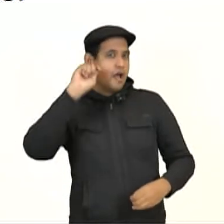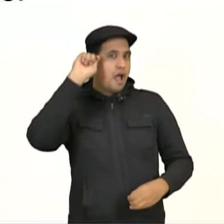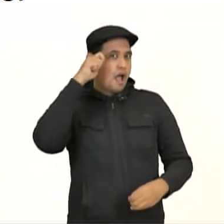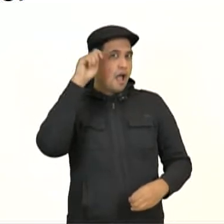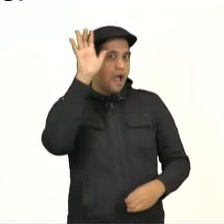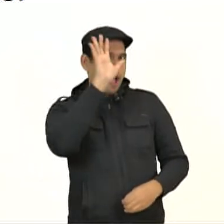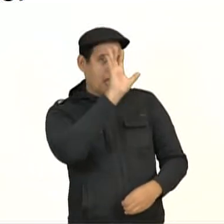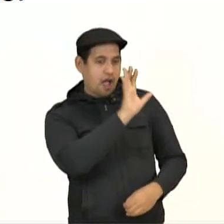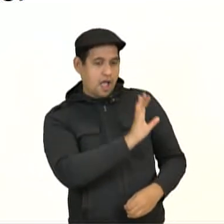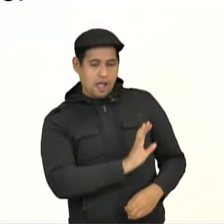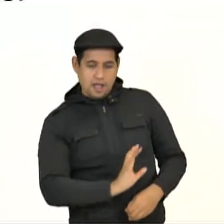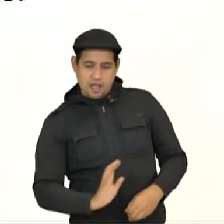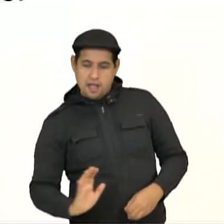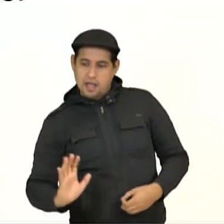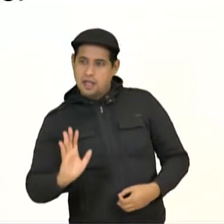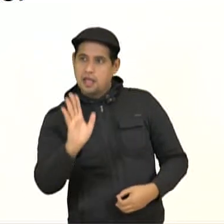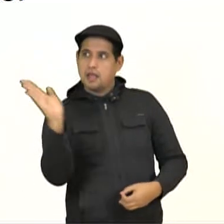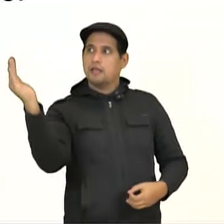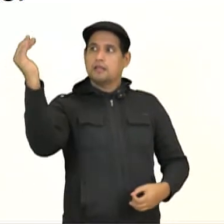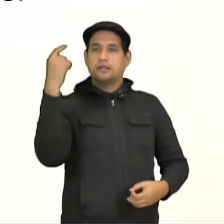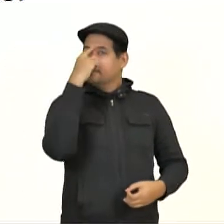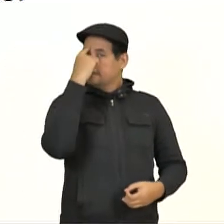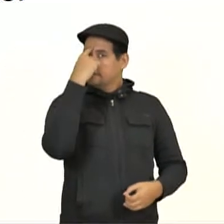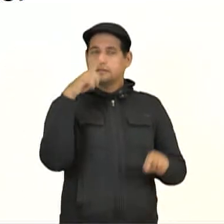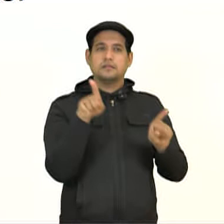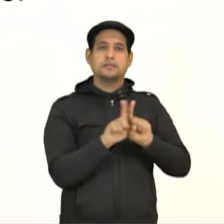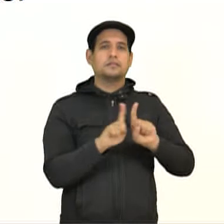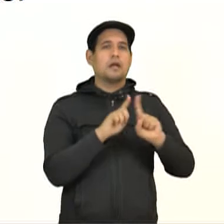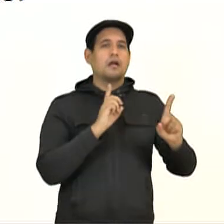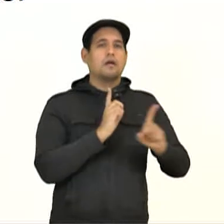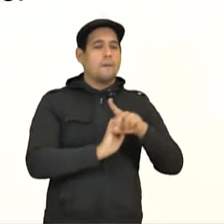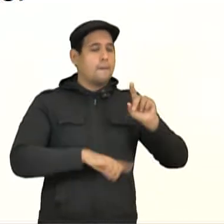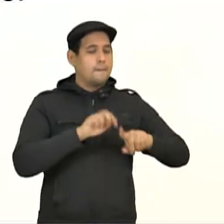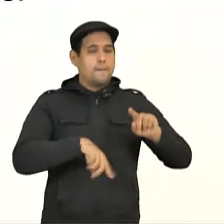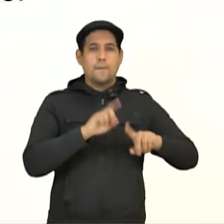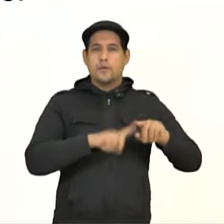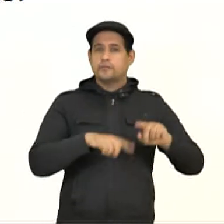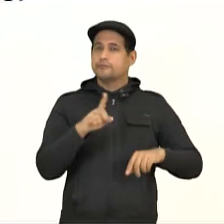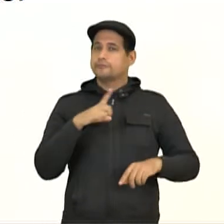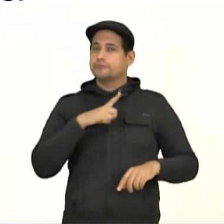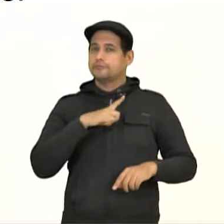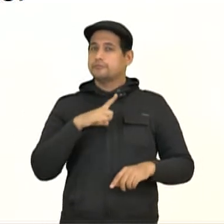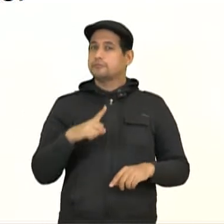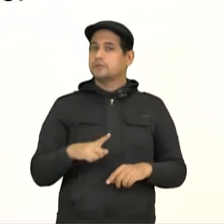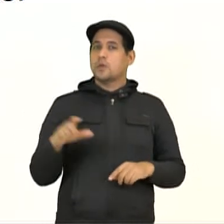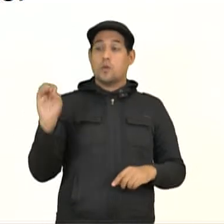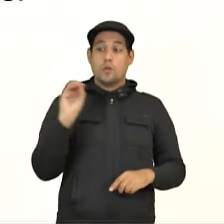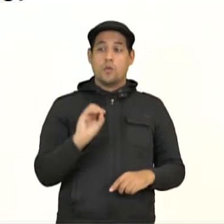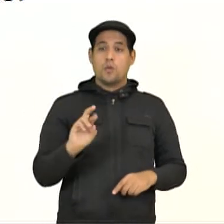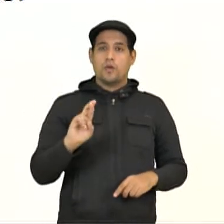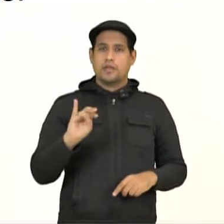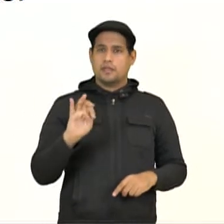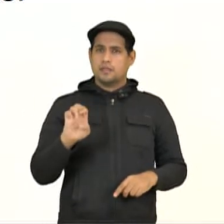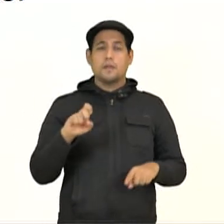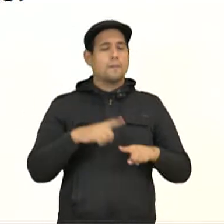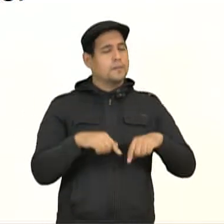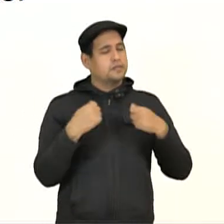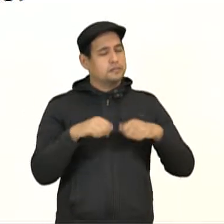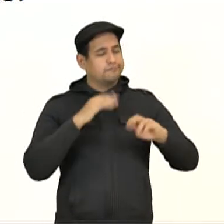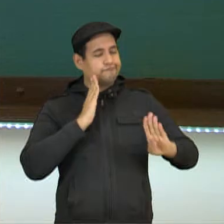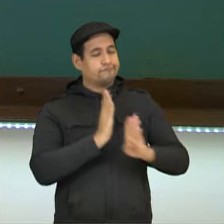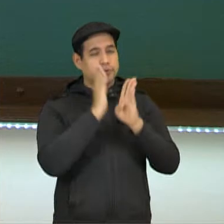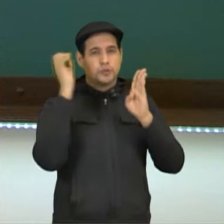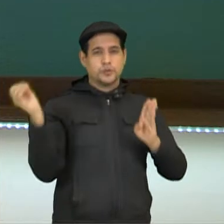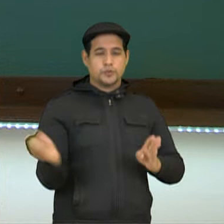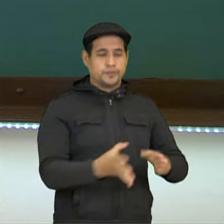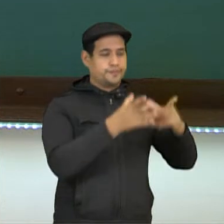novas rotas comerciais para chegar até as Índias, em busca dos produtos orientais. Veja, eles tinham que descobrir um novo caminho. Então, o